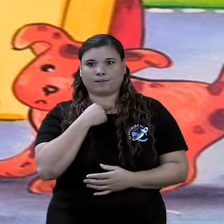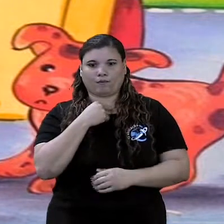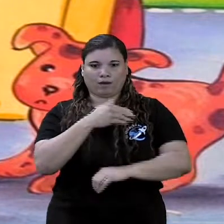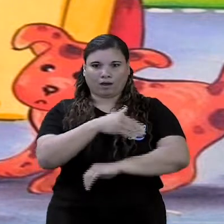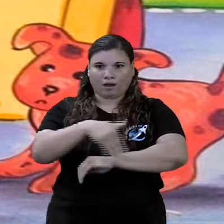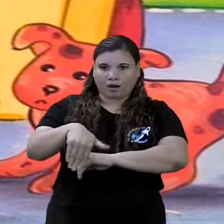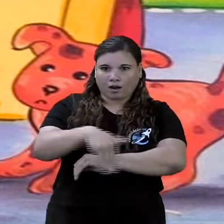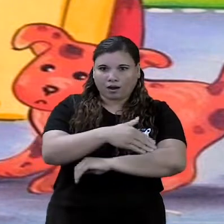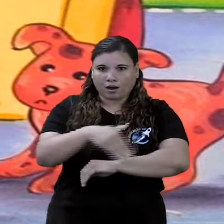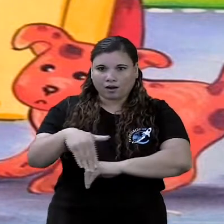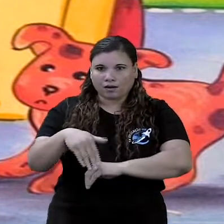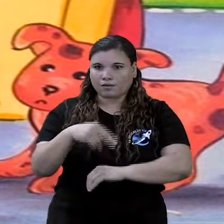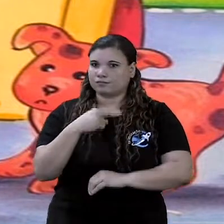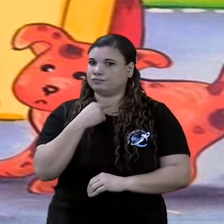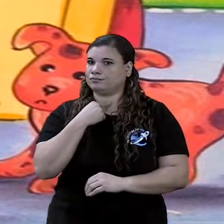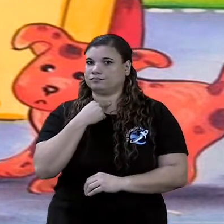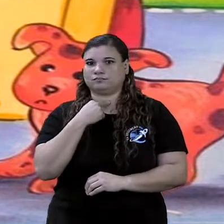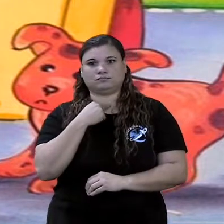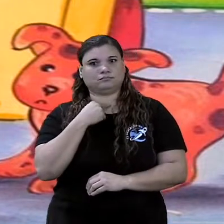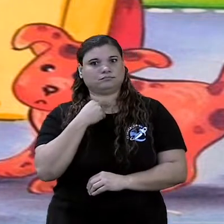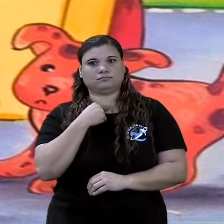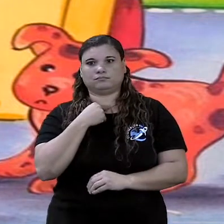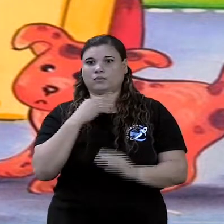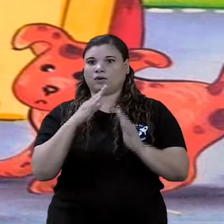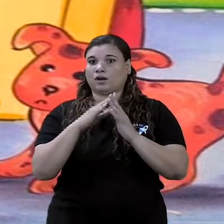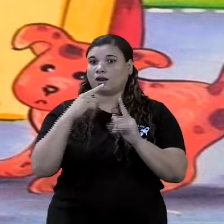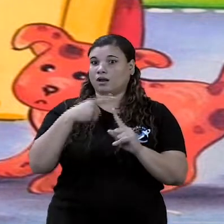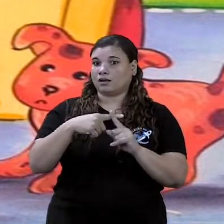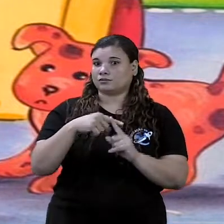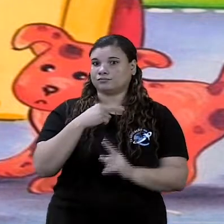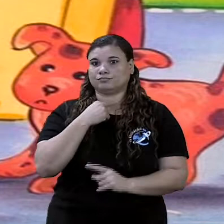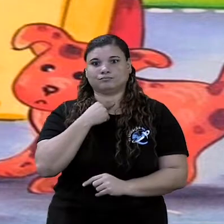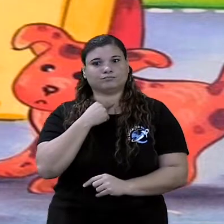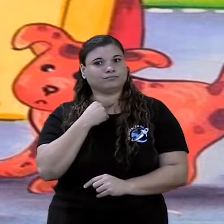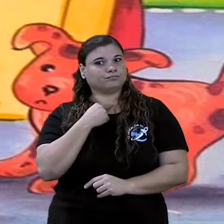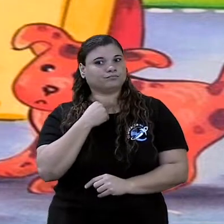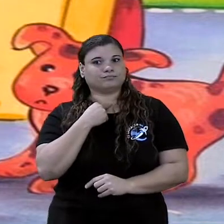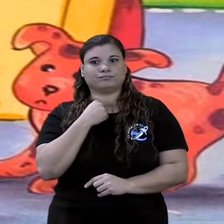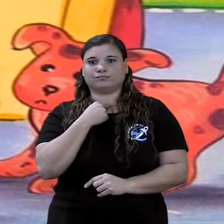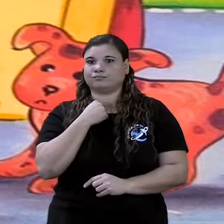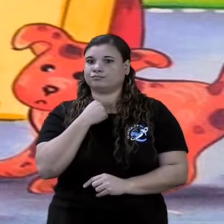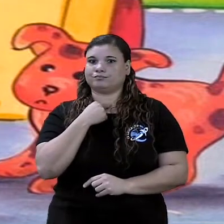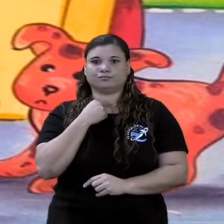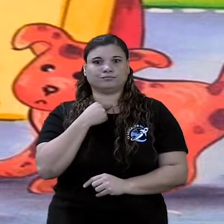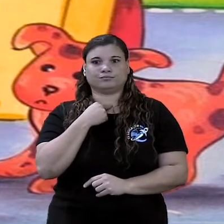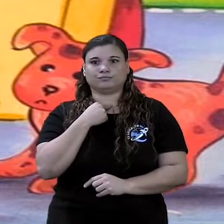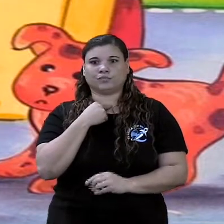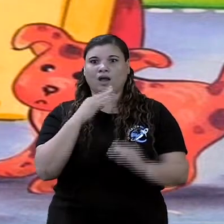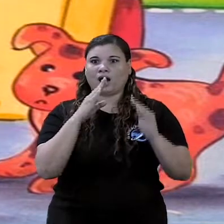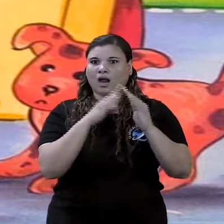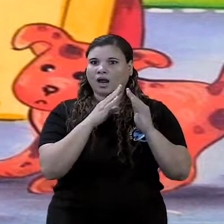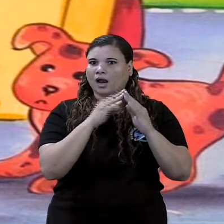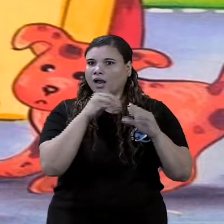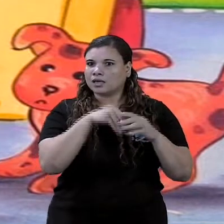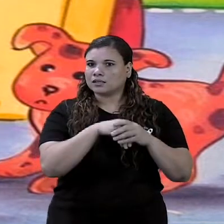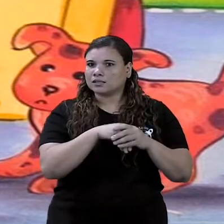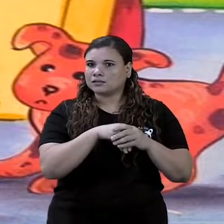na igreja que você frequenta, Não pode acontecer dentro da sua casa.